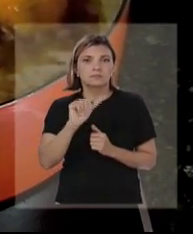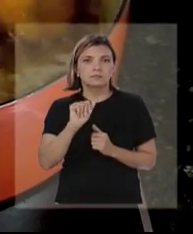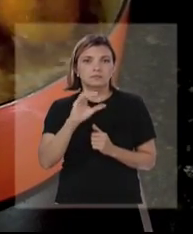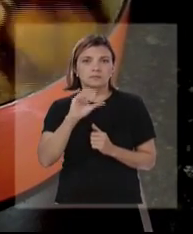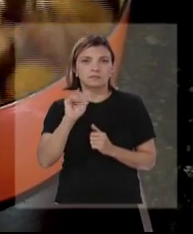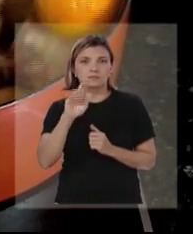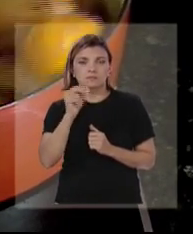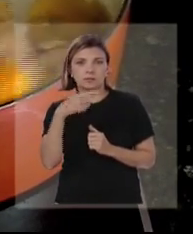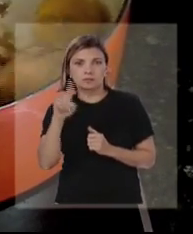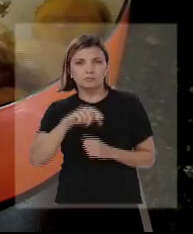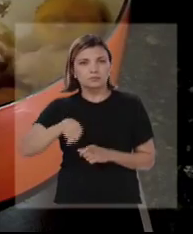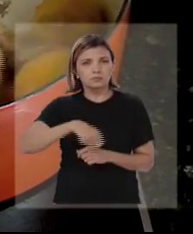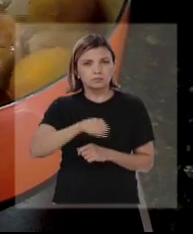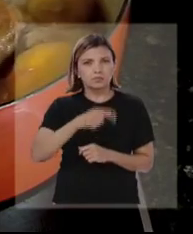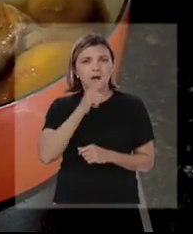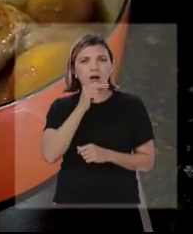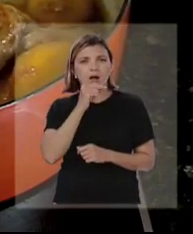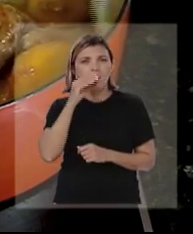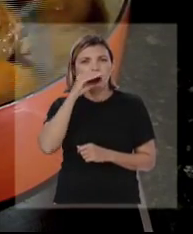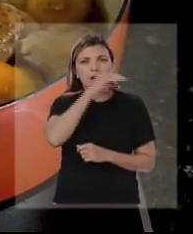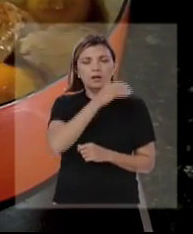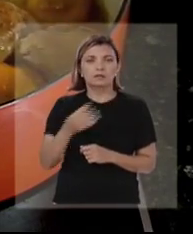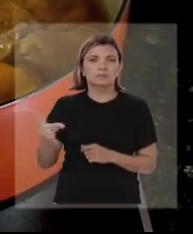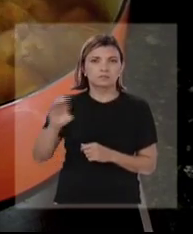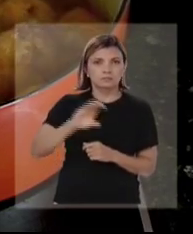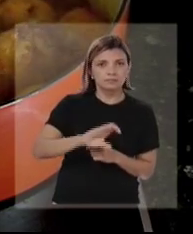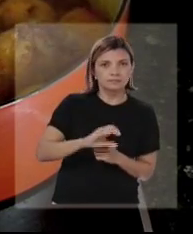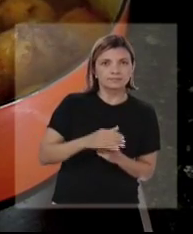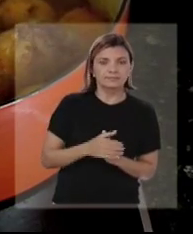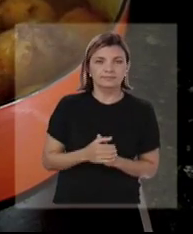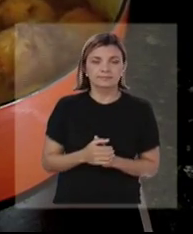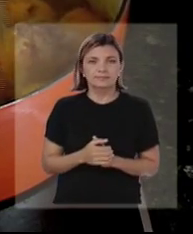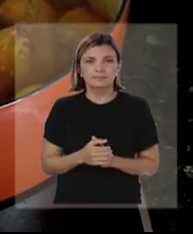Agora, mais uma refogadinha e dá-lhe água quente.